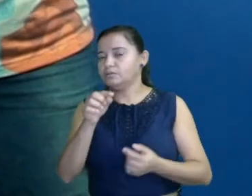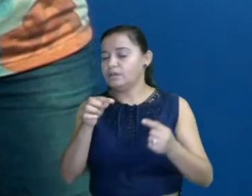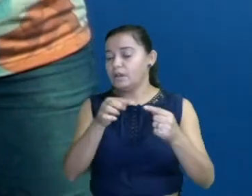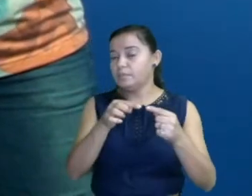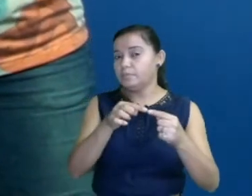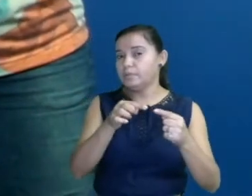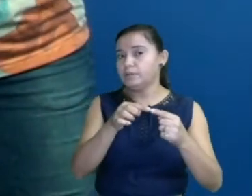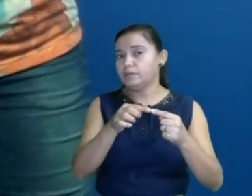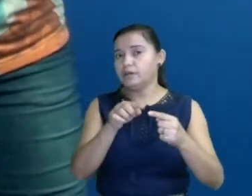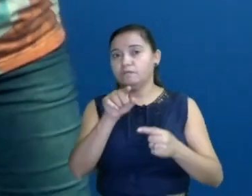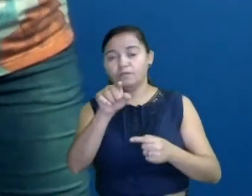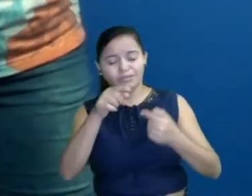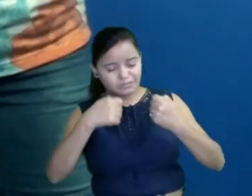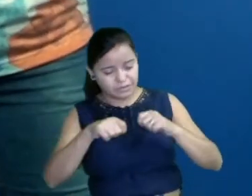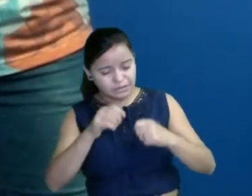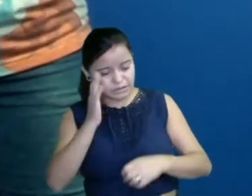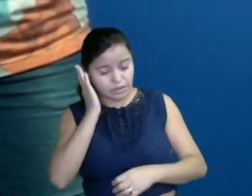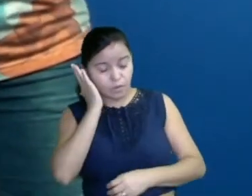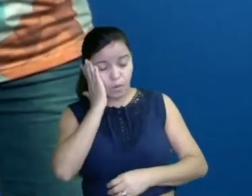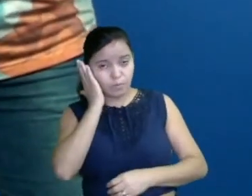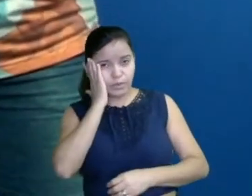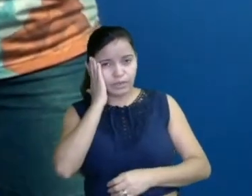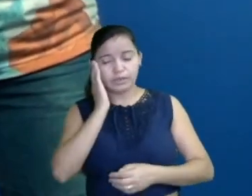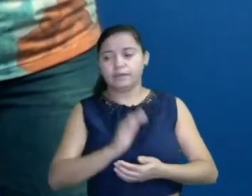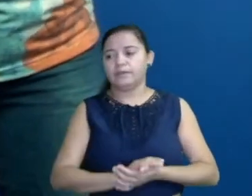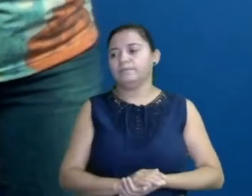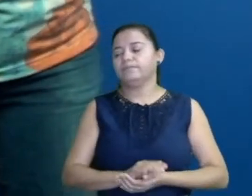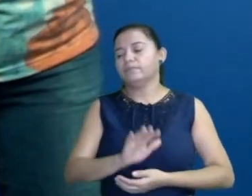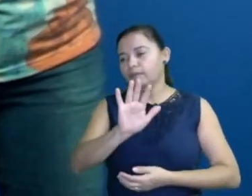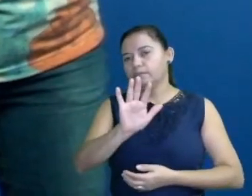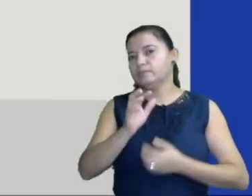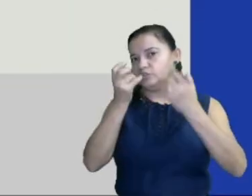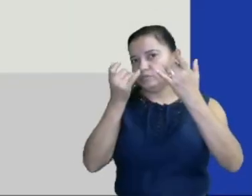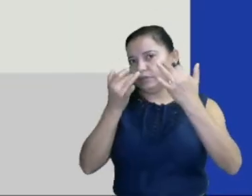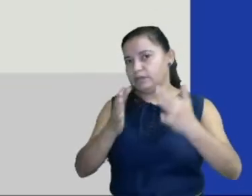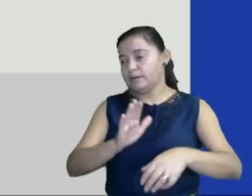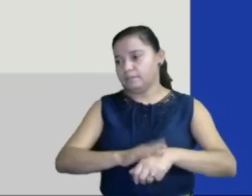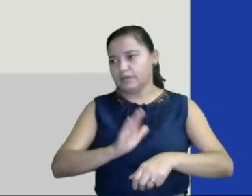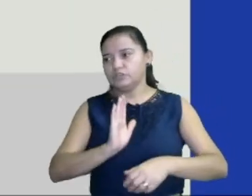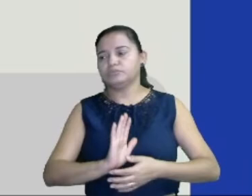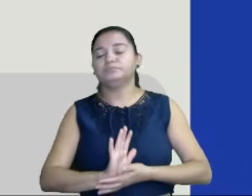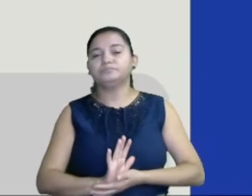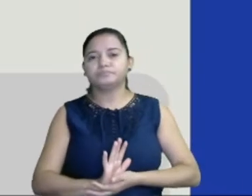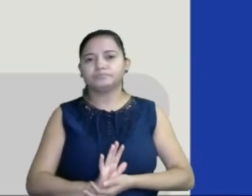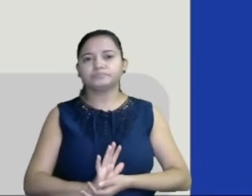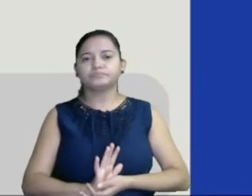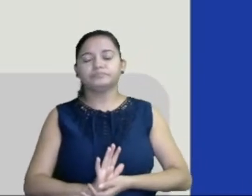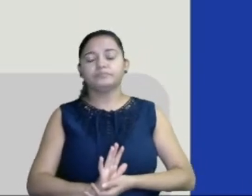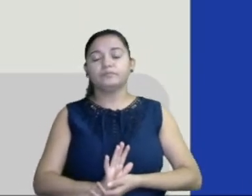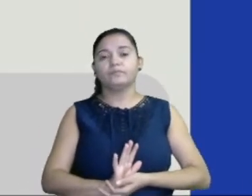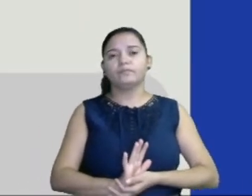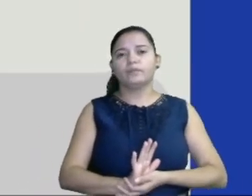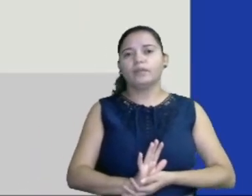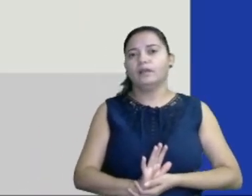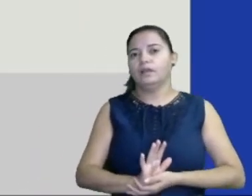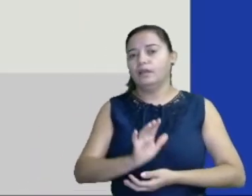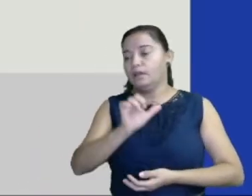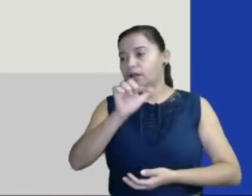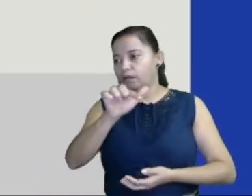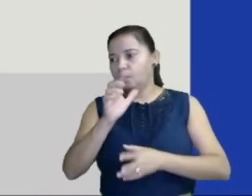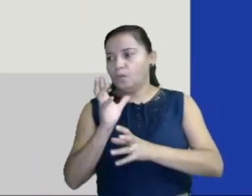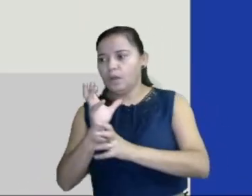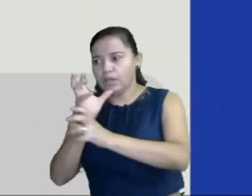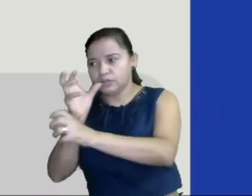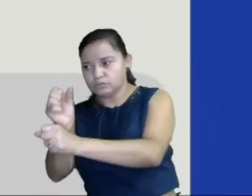almoço o que você precisa compreender mas aí a gente vai ampliar um pouquinho esse conhecimento Então o que ocorre com o quociente